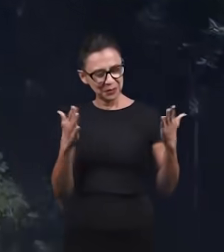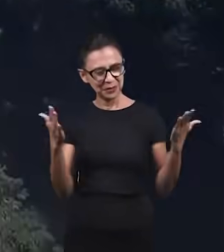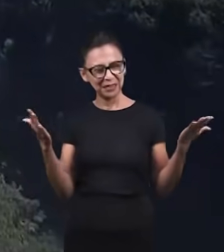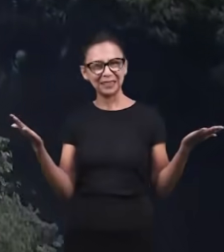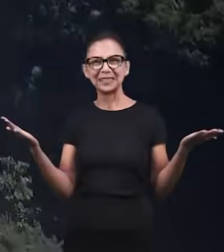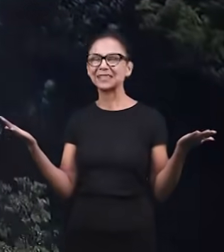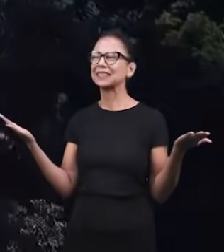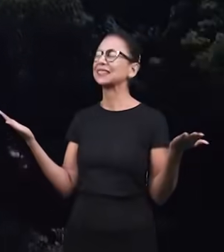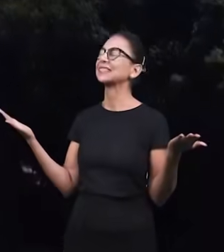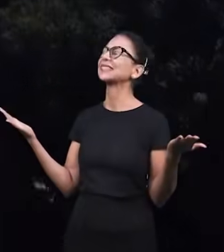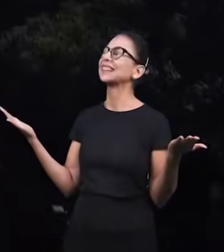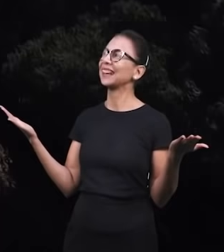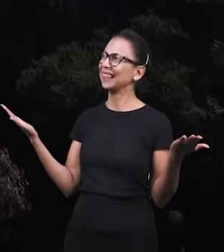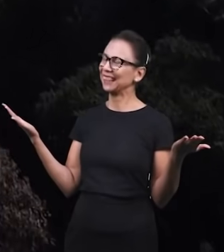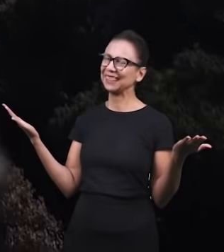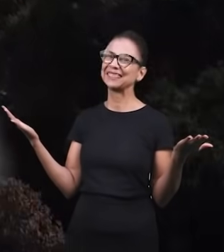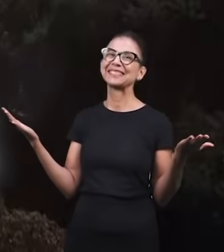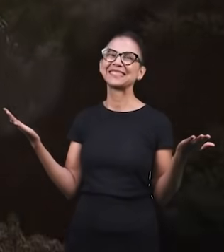coração.